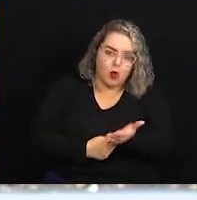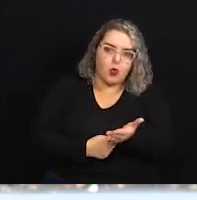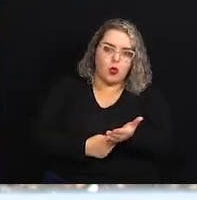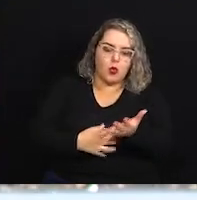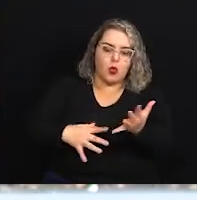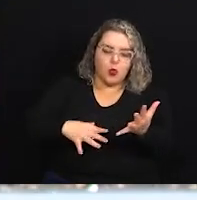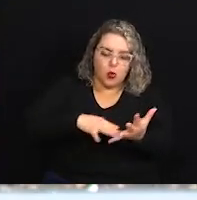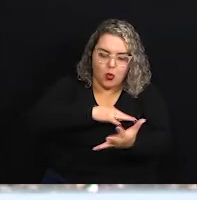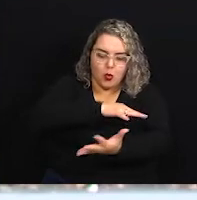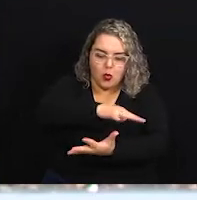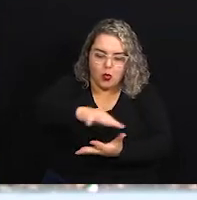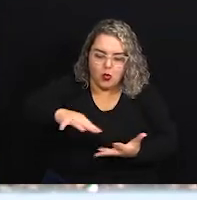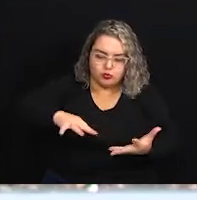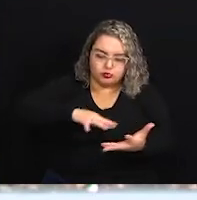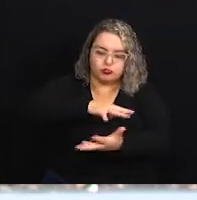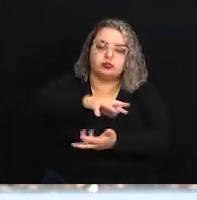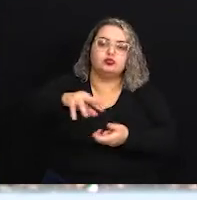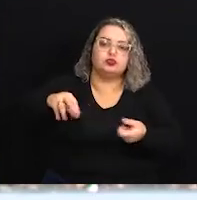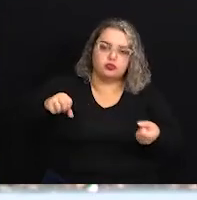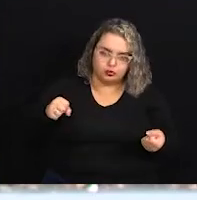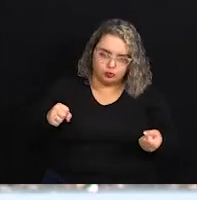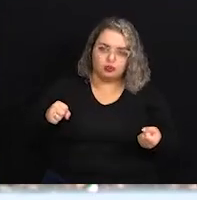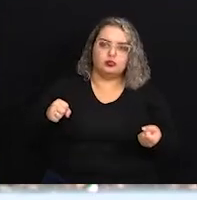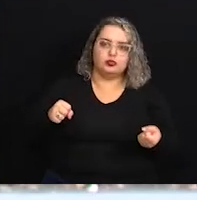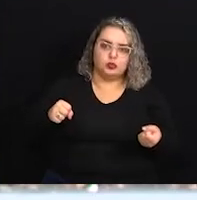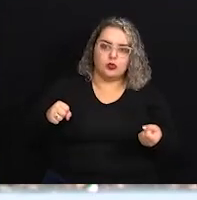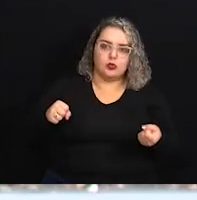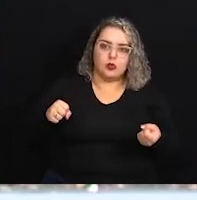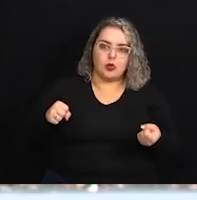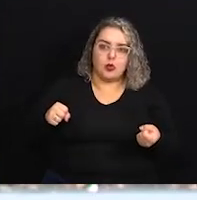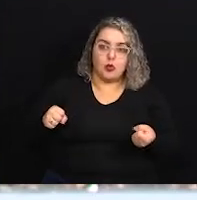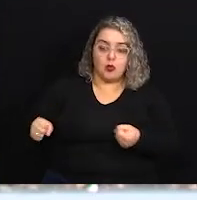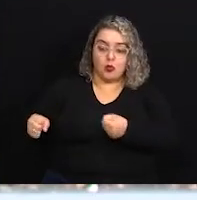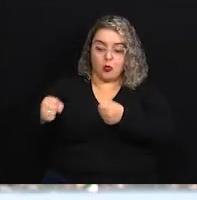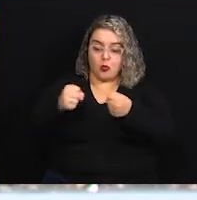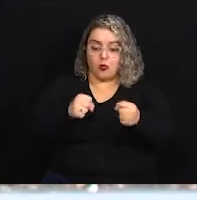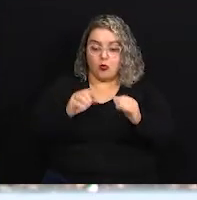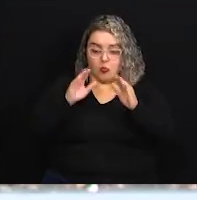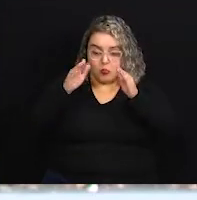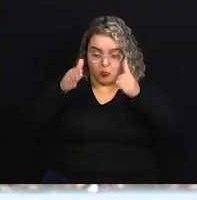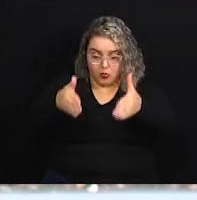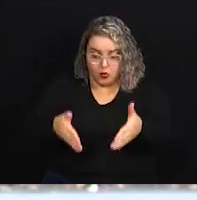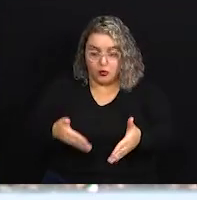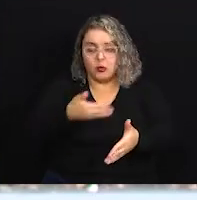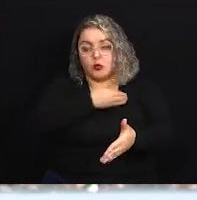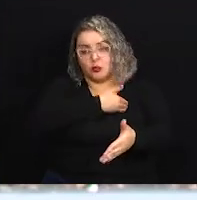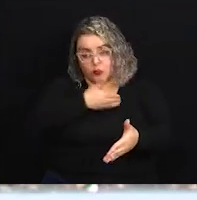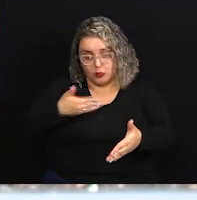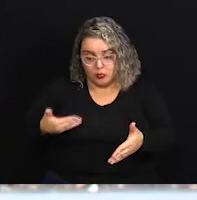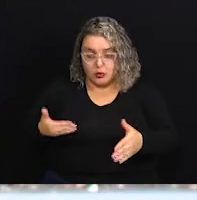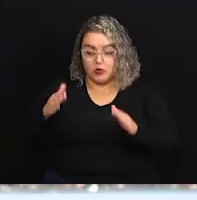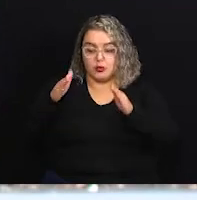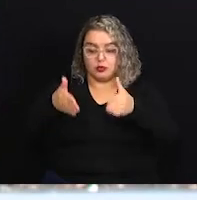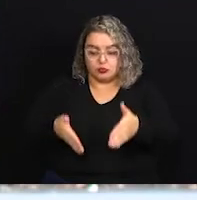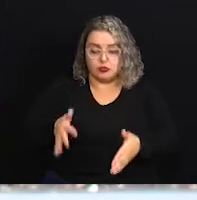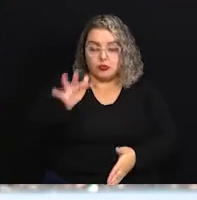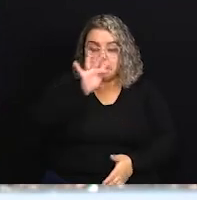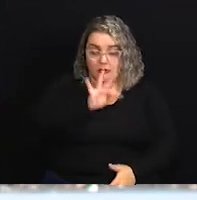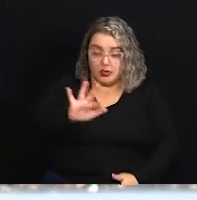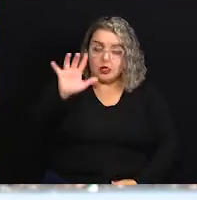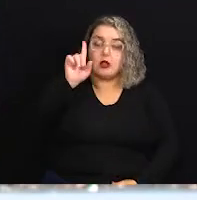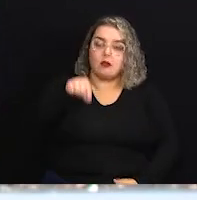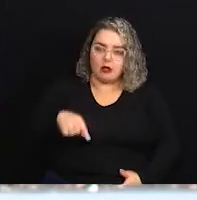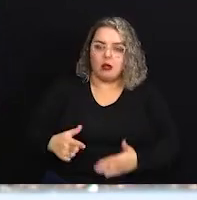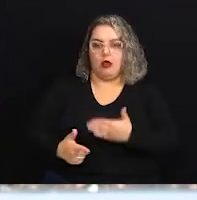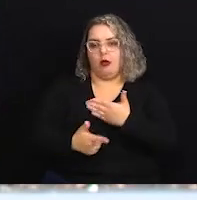comprometido com a sustentabilidade. O poder central, o governo central,